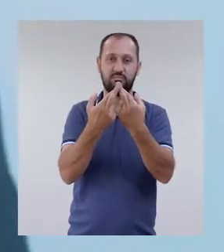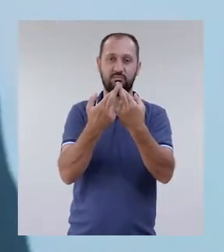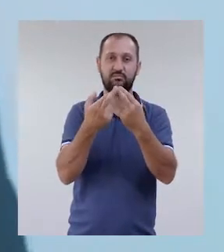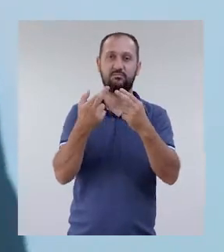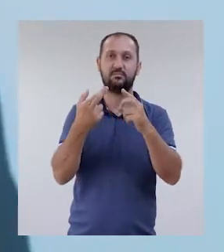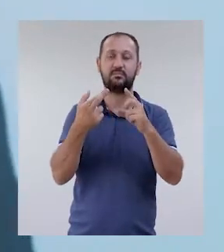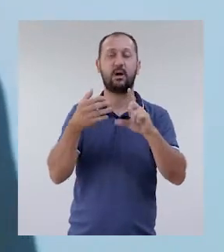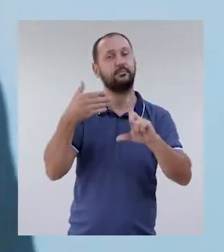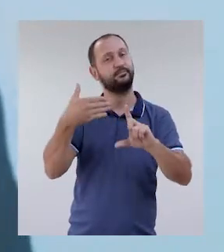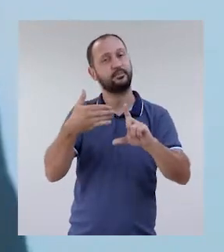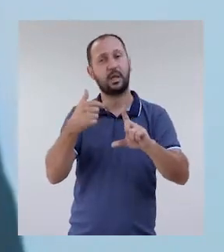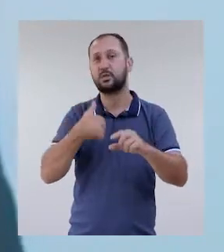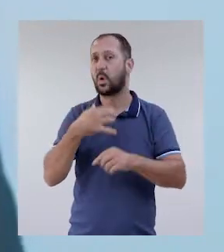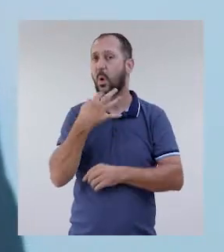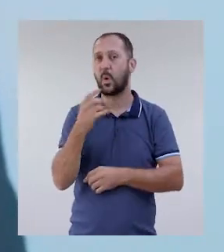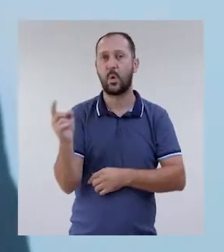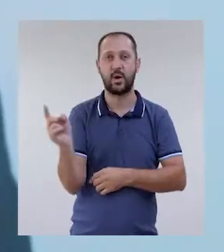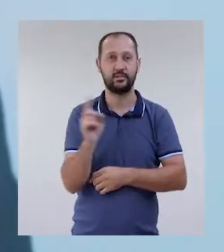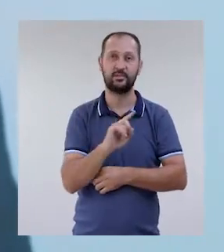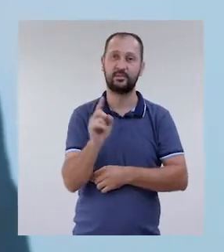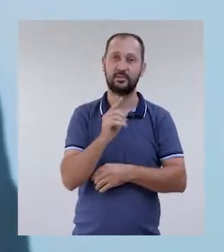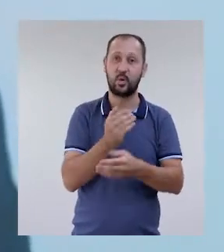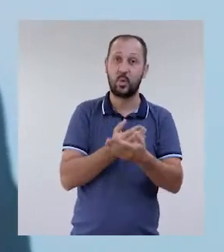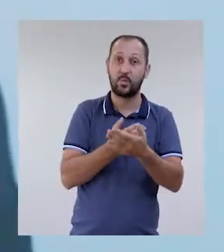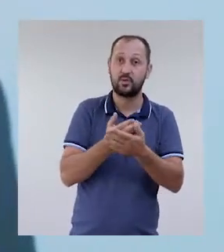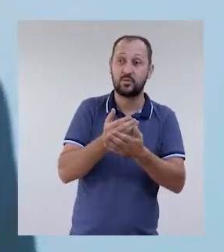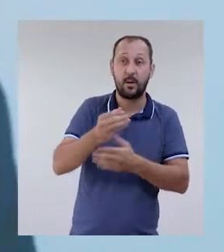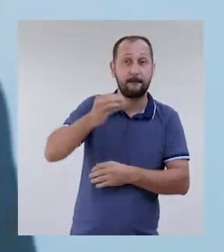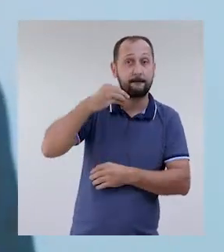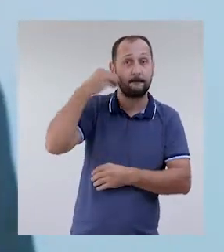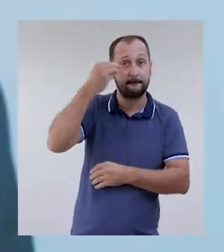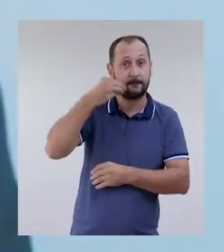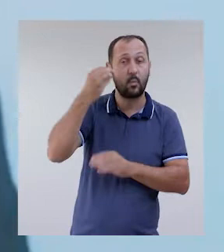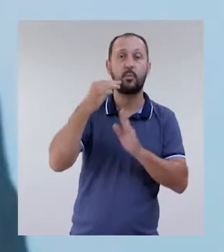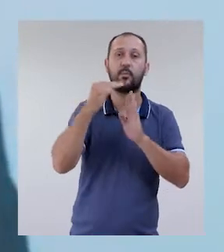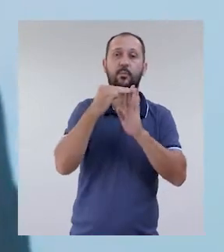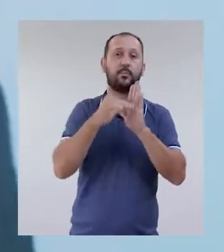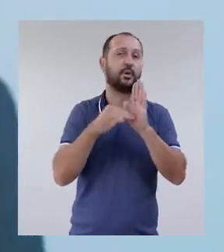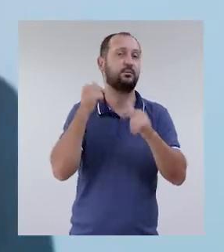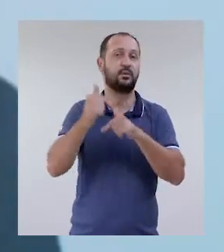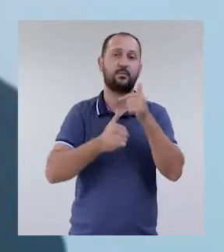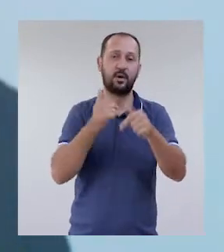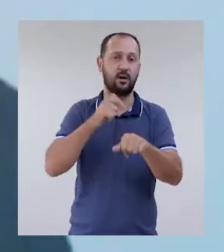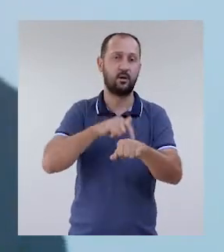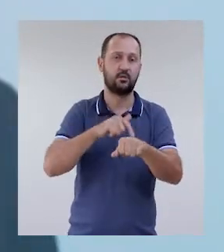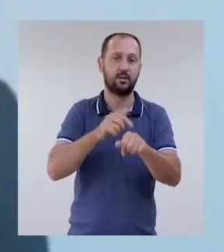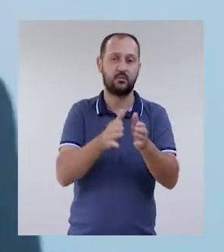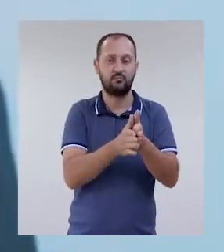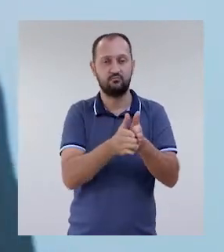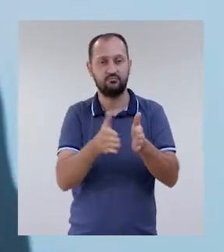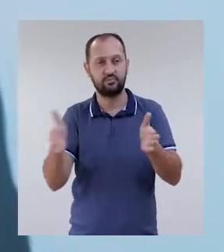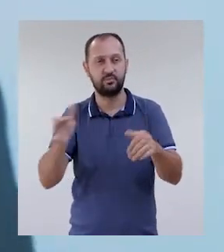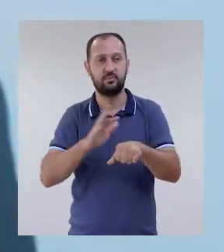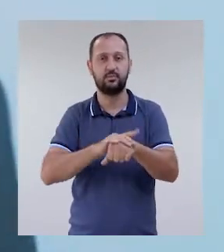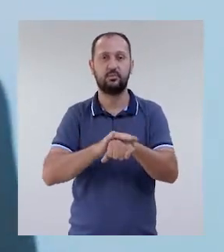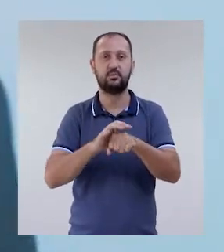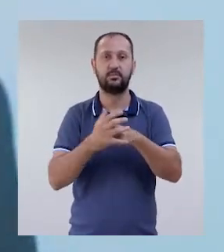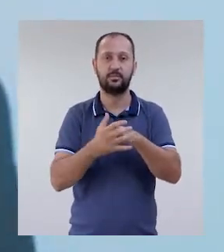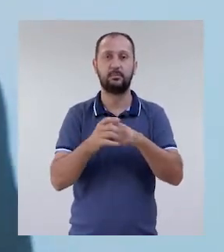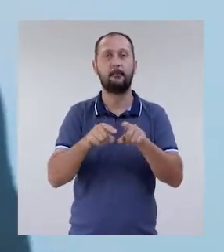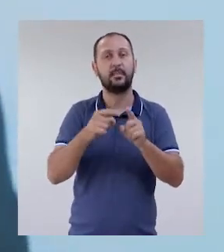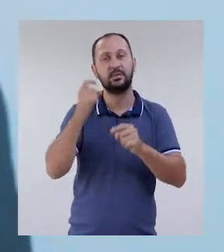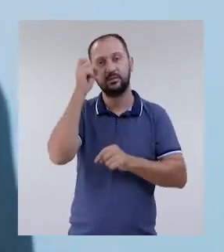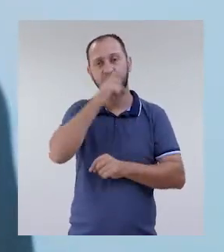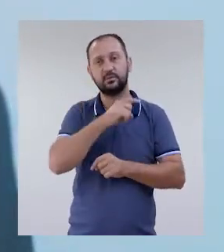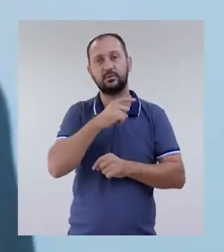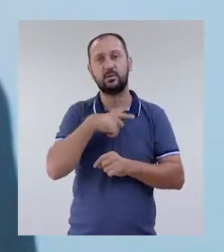nós tínhamos desconhecimento e passamos a ter que usar como método de trabalho nesse período de pandemia. Mas essa